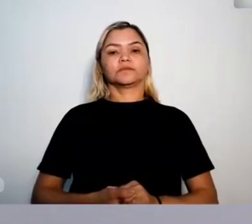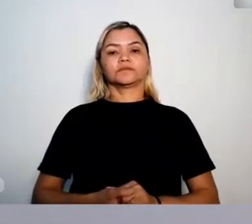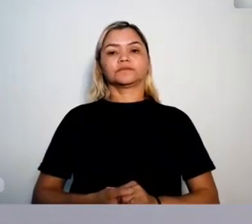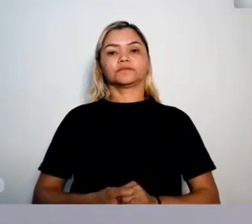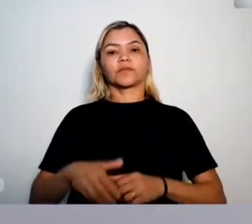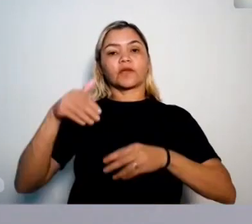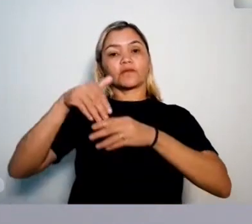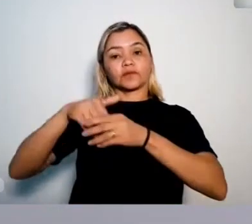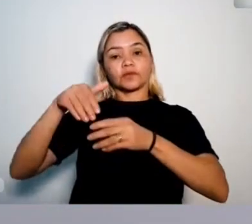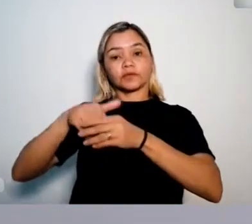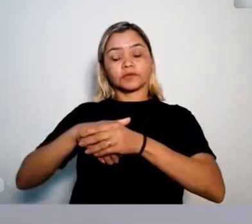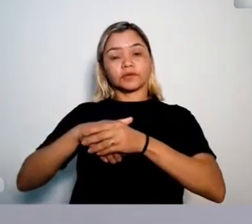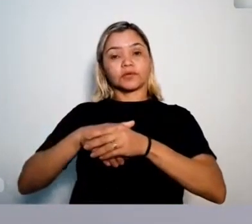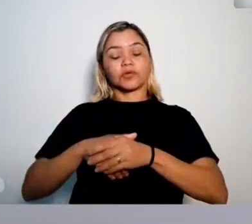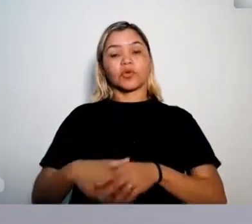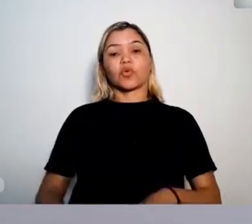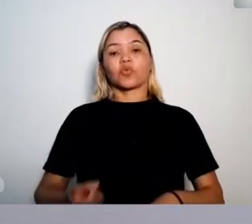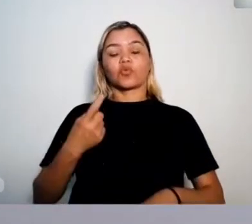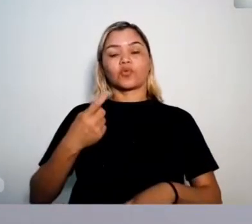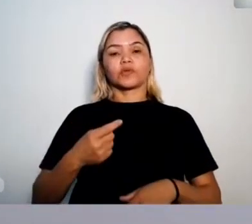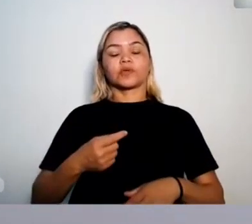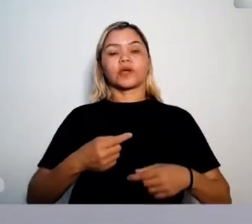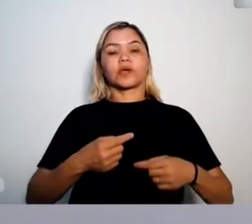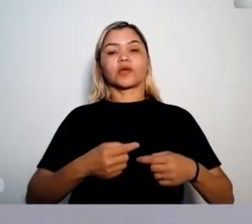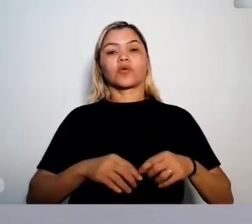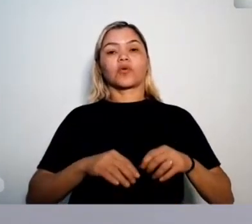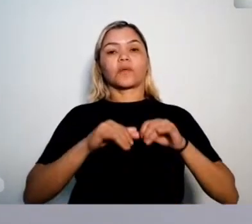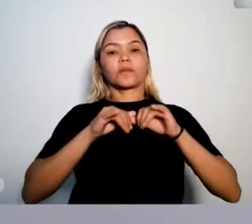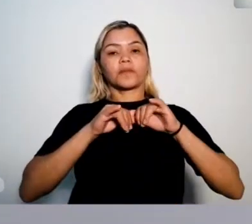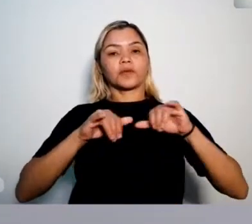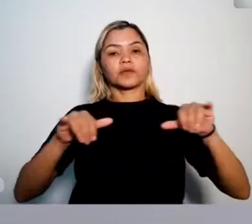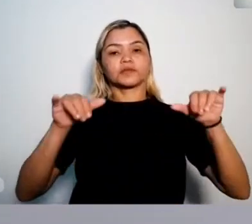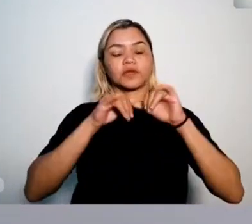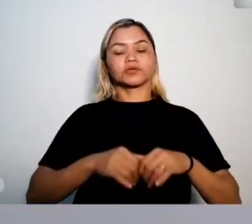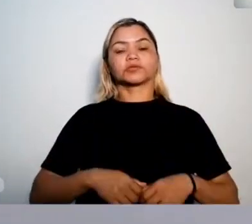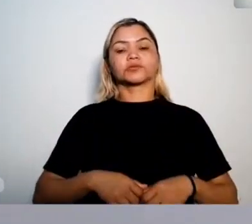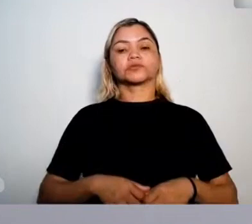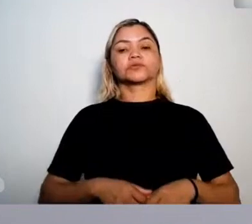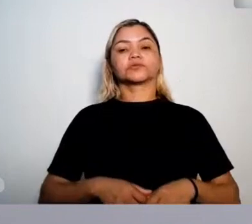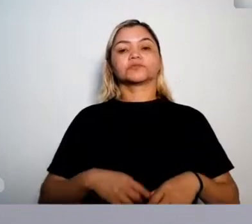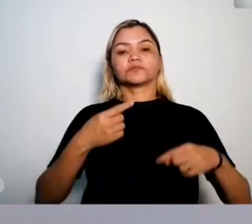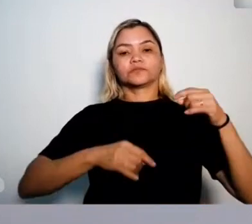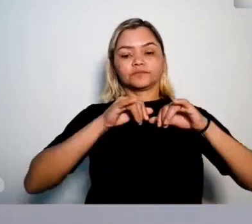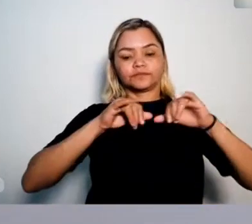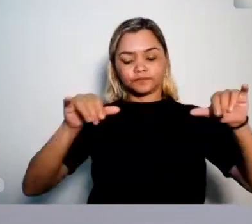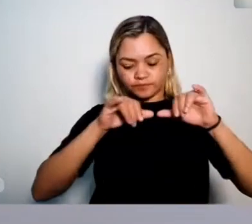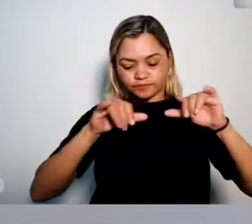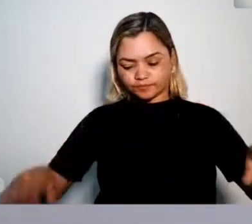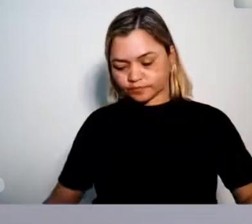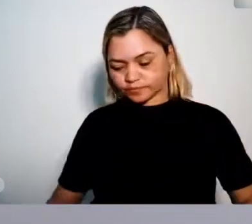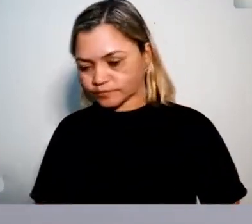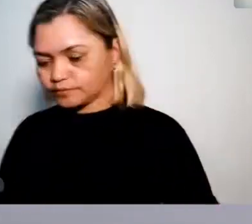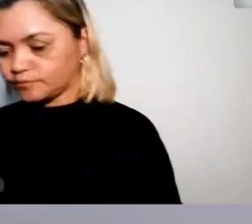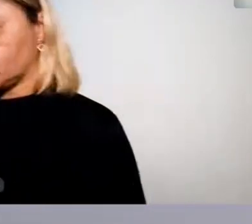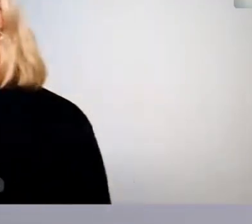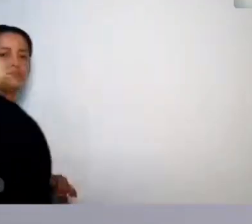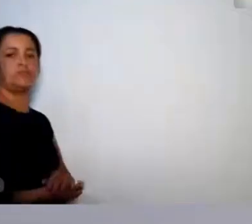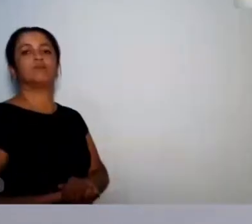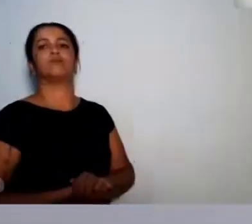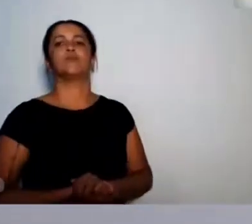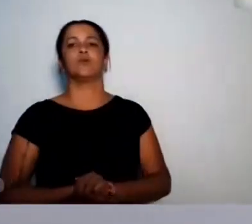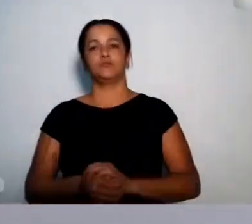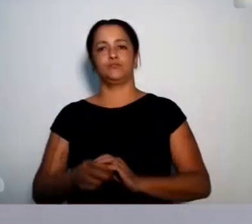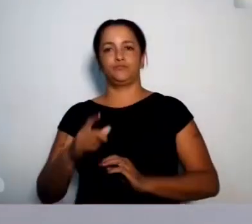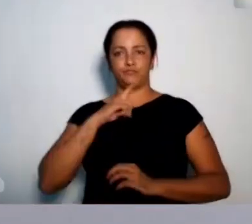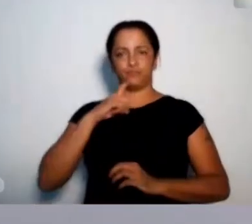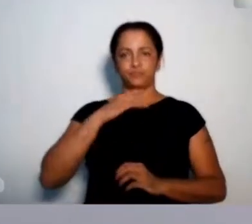Votação única com mensagem. Está em discussão o projeto e mensagem. Tem as palavras, senhor presidente. Tem a palavra do vereador Isaías Colino.